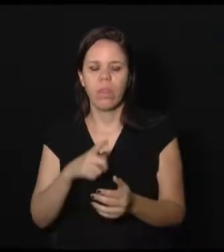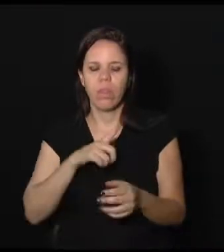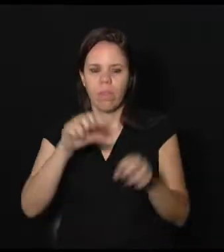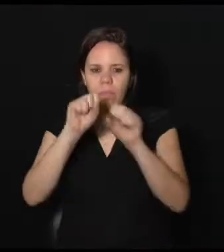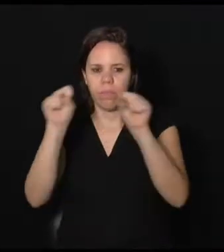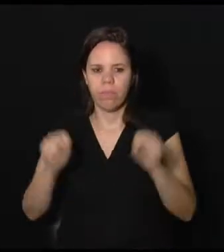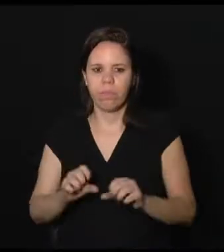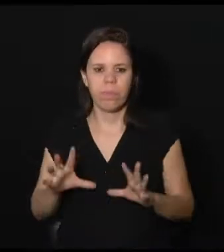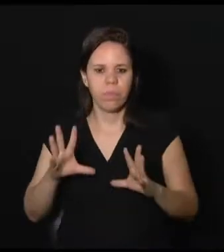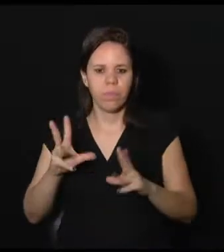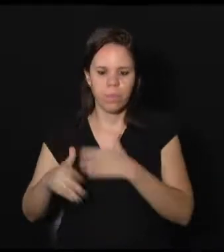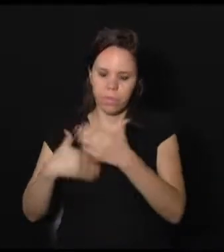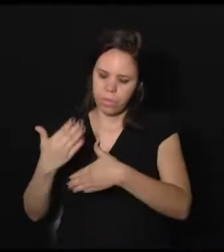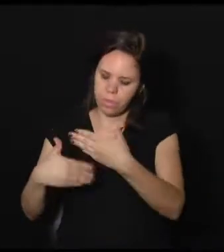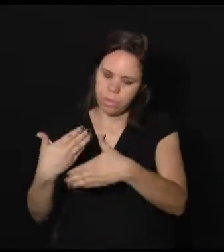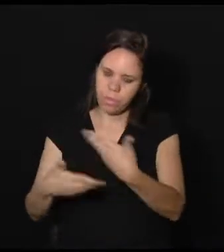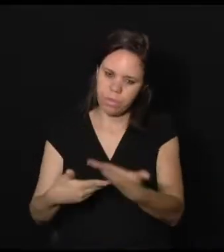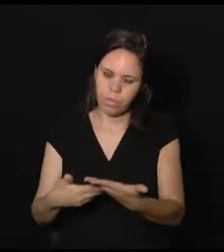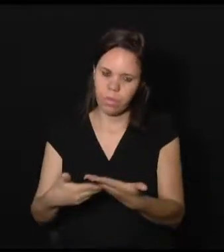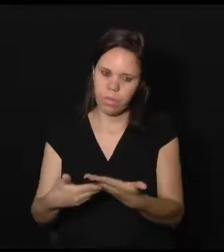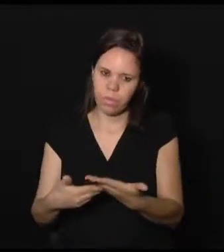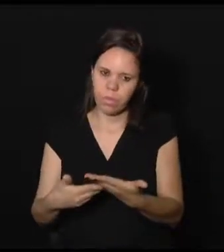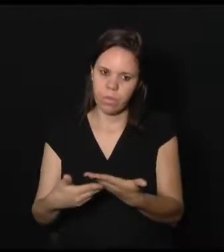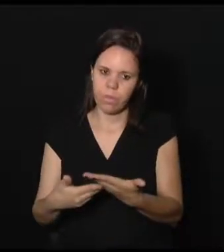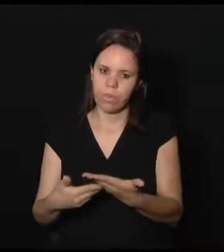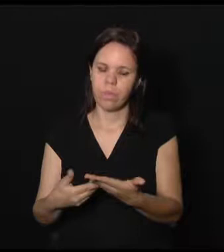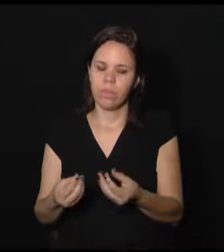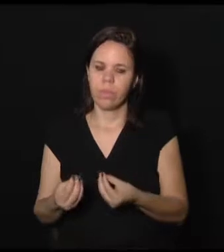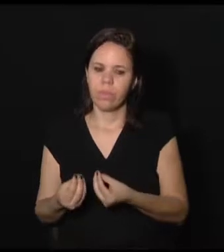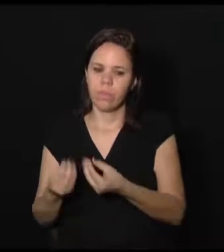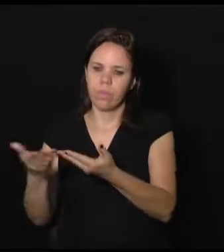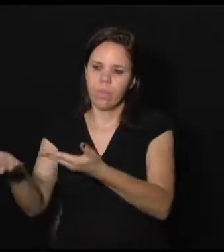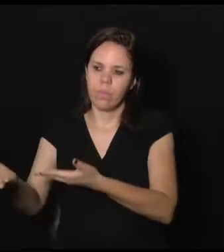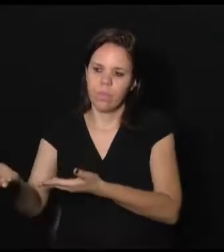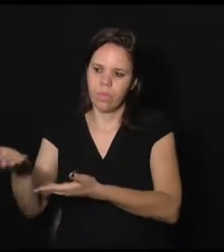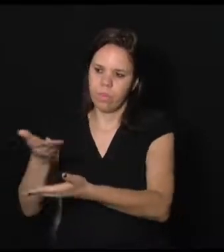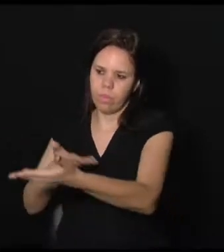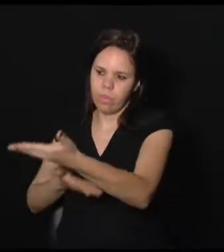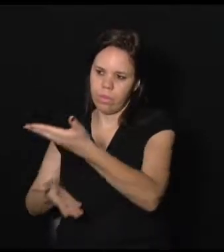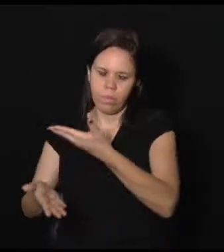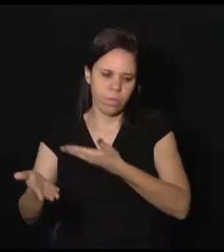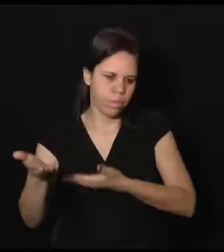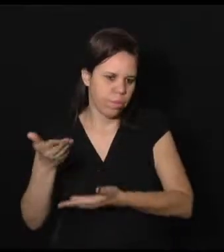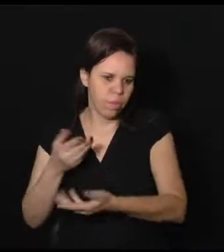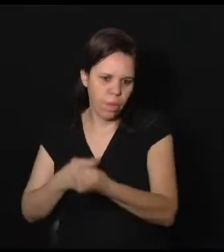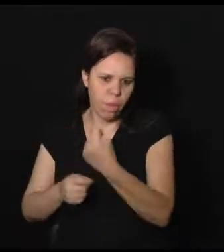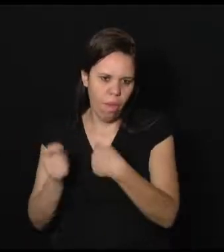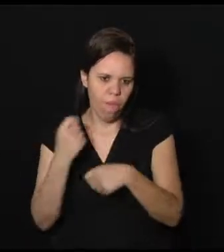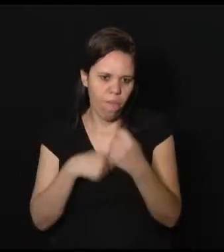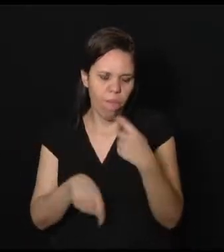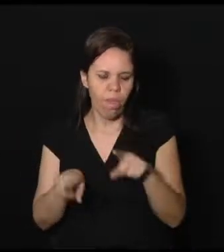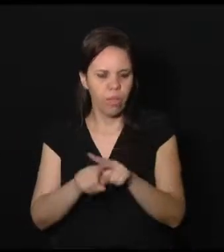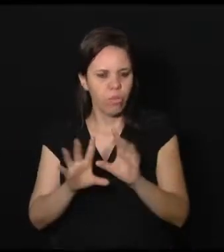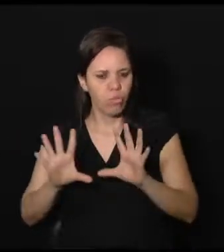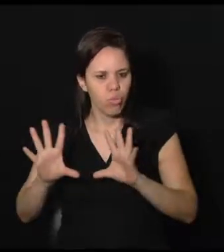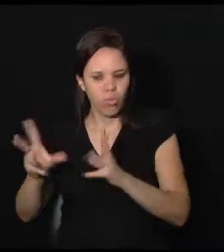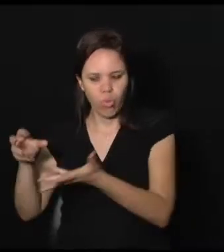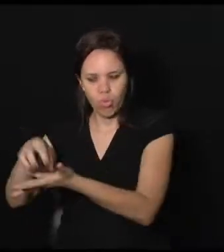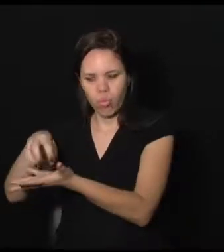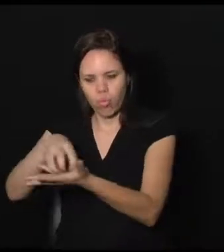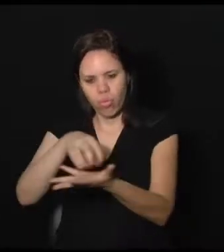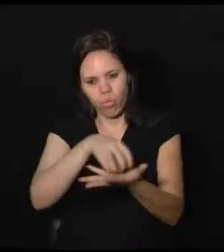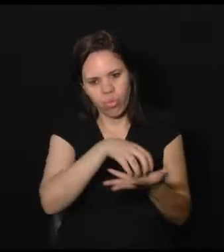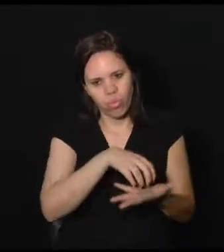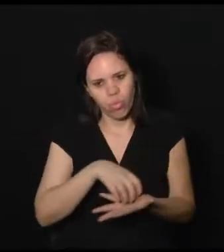sistematizar todo o processo de despacho e de desembaraço aduaneiro, com a atuação de todos os órgãos intervenientes, então diminuindo